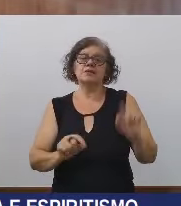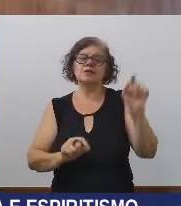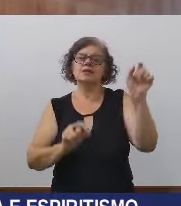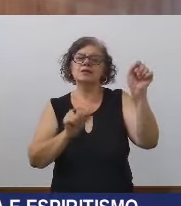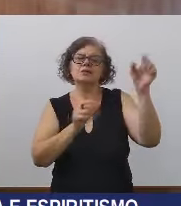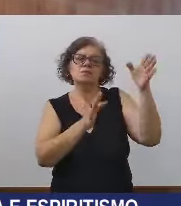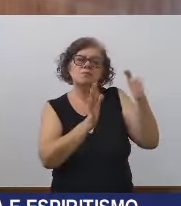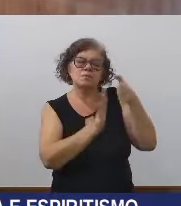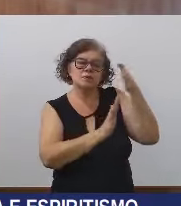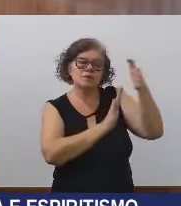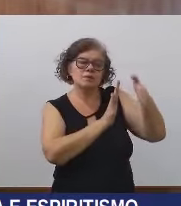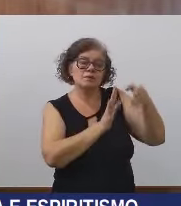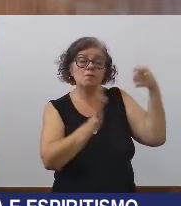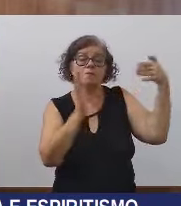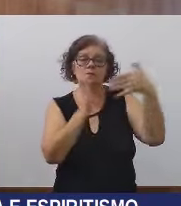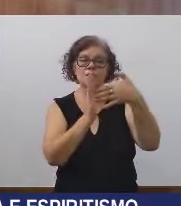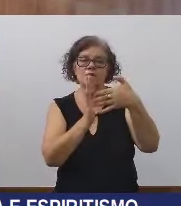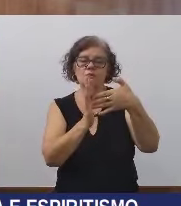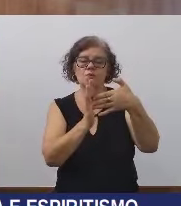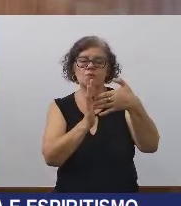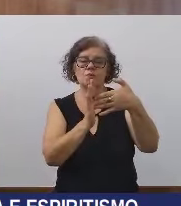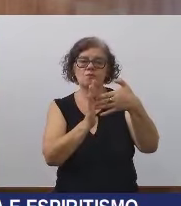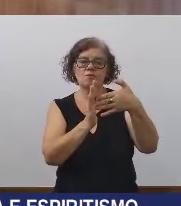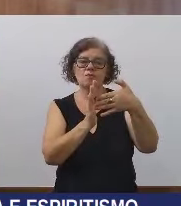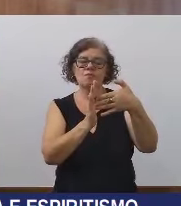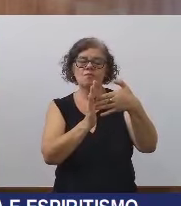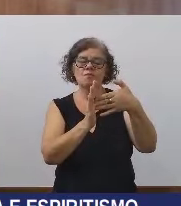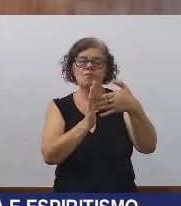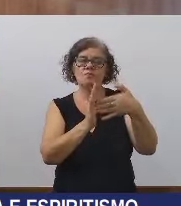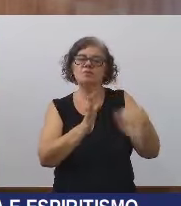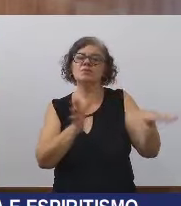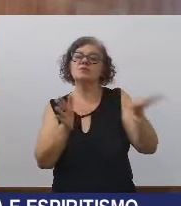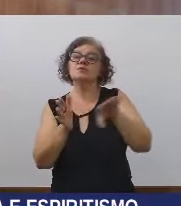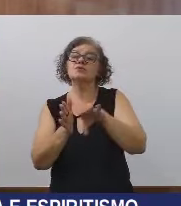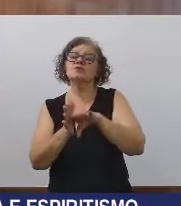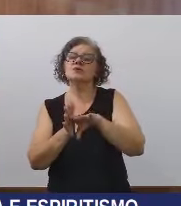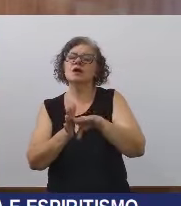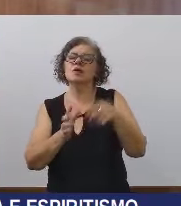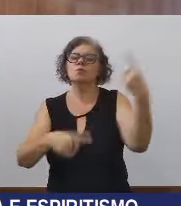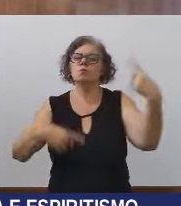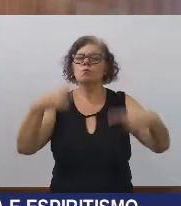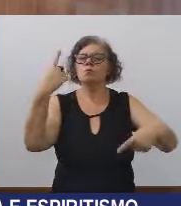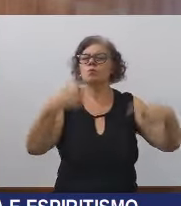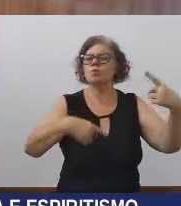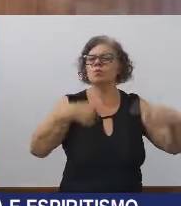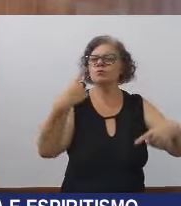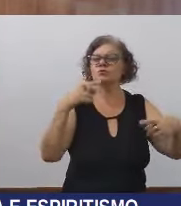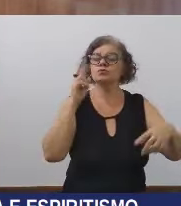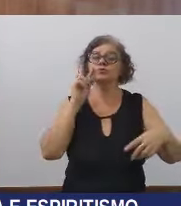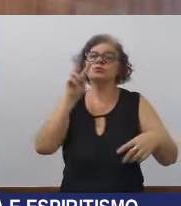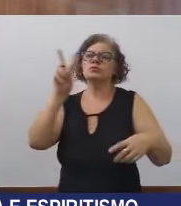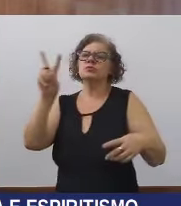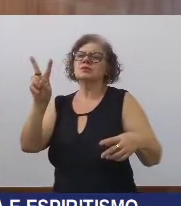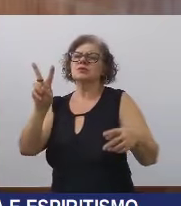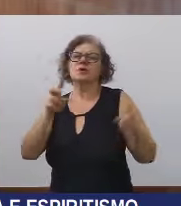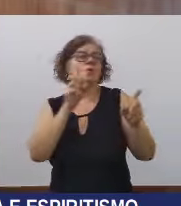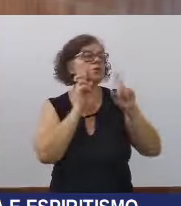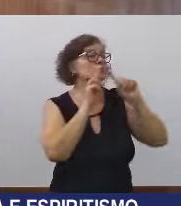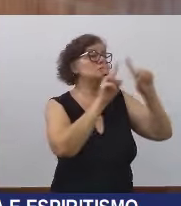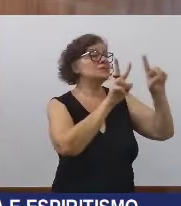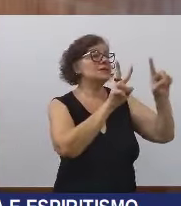E a cada parada, quando vamos discutir o que estamos